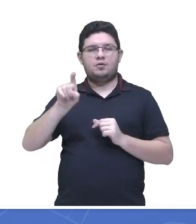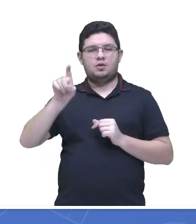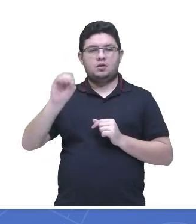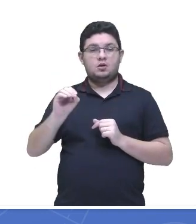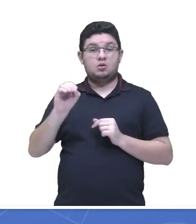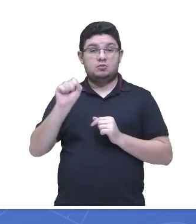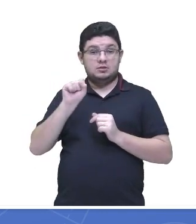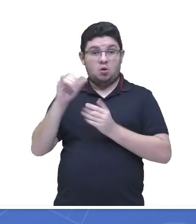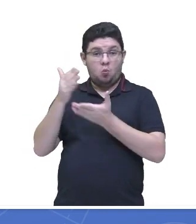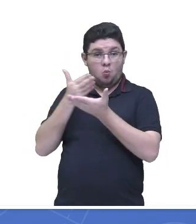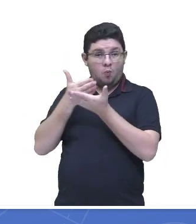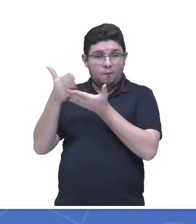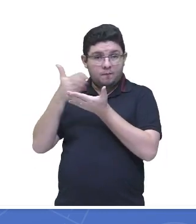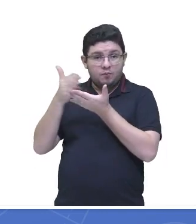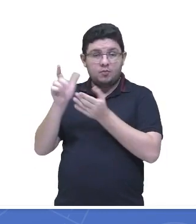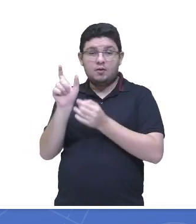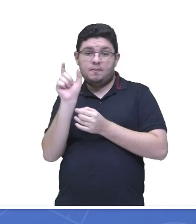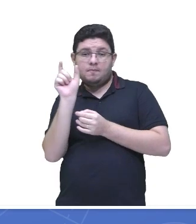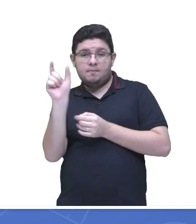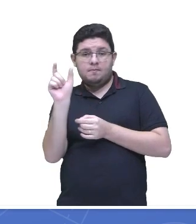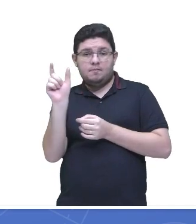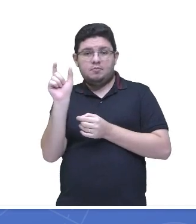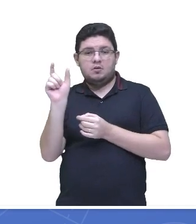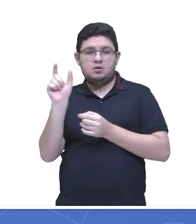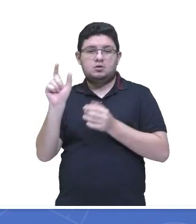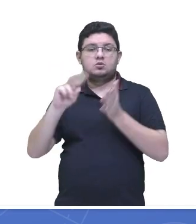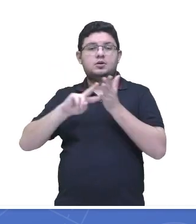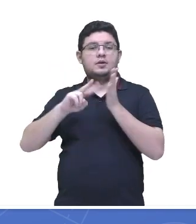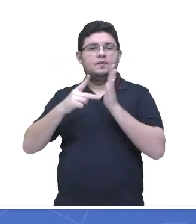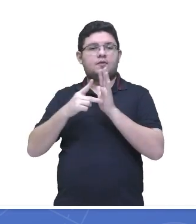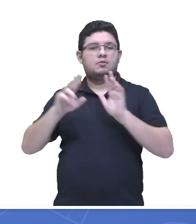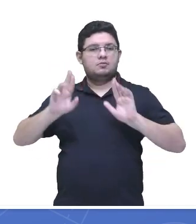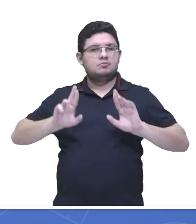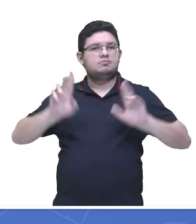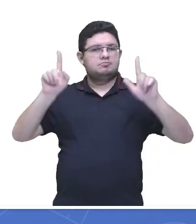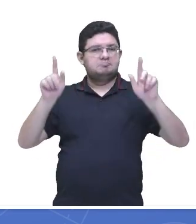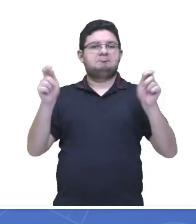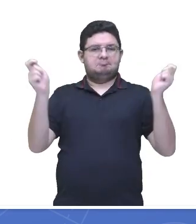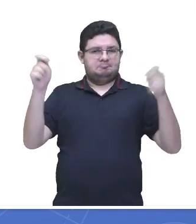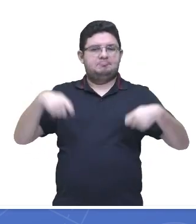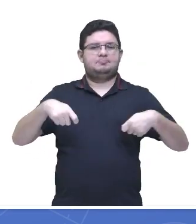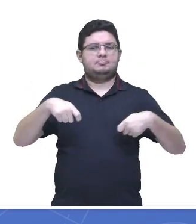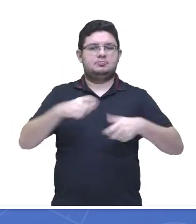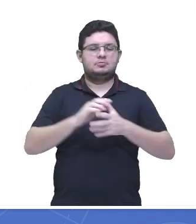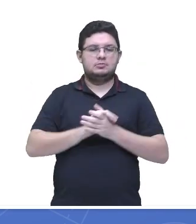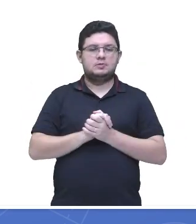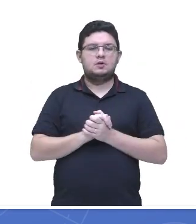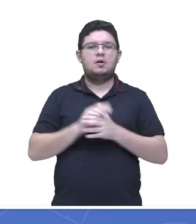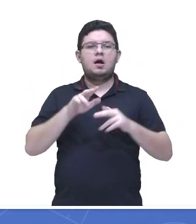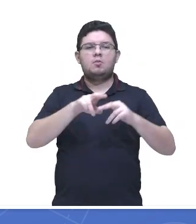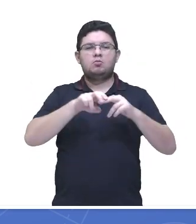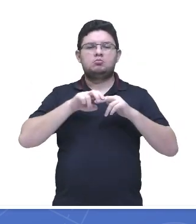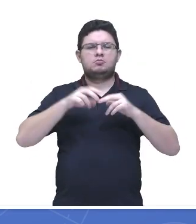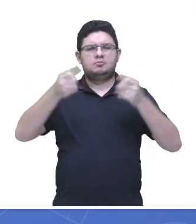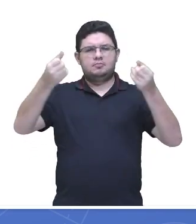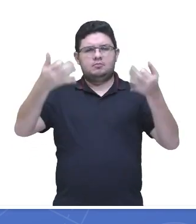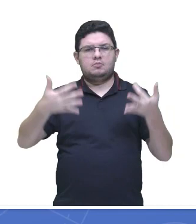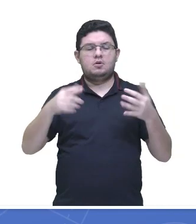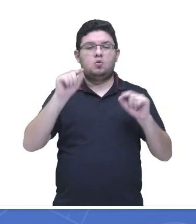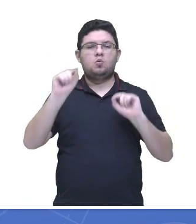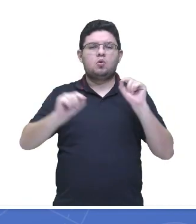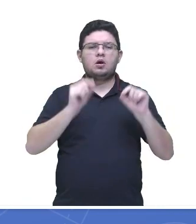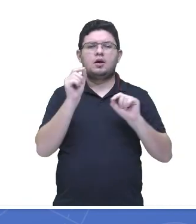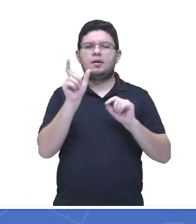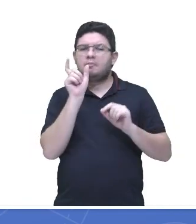no início de uma palavra pode mudar o sentido da mesma. Por isso que eu falei, né? Você sabe o significado da